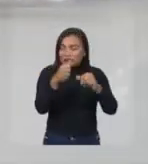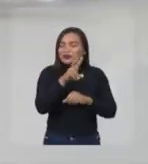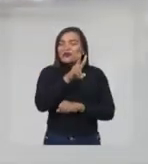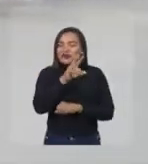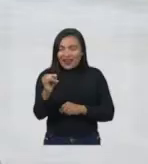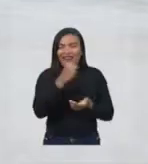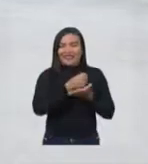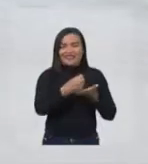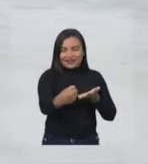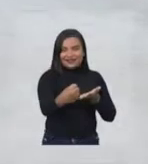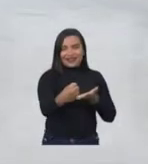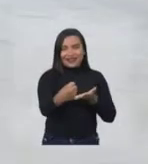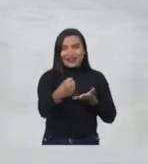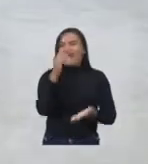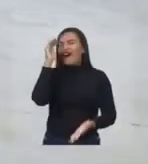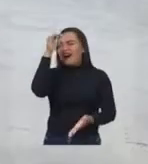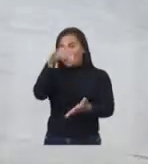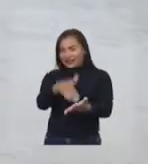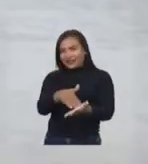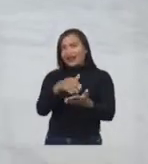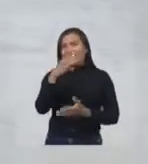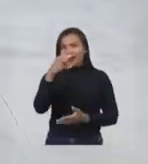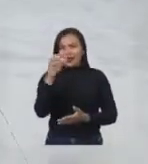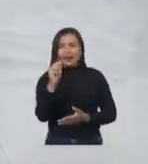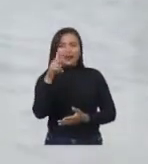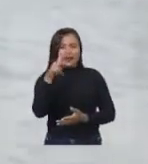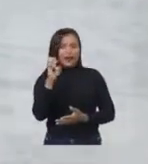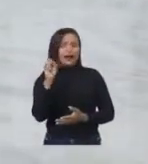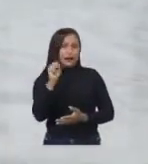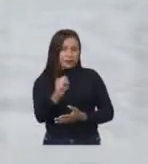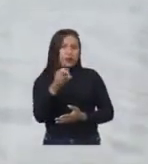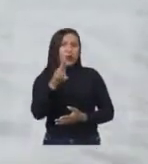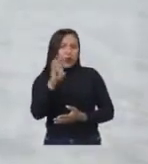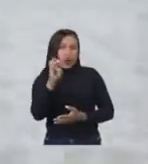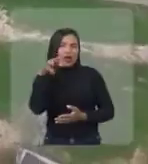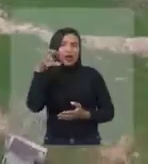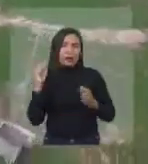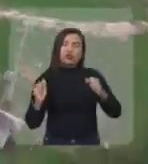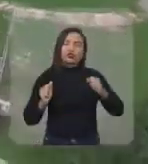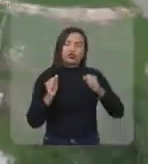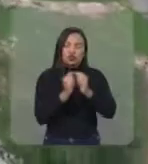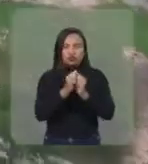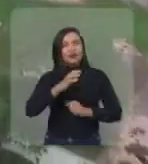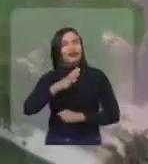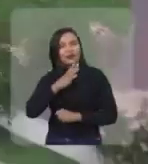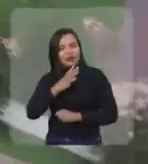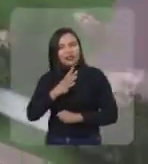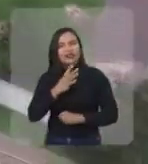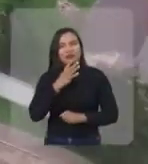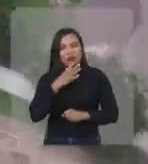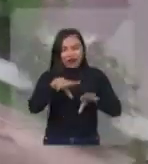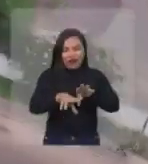passar. E até lá, a CAPES e a UEMA serão promotoras do conhecimento, do aprimoramento,